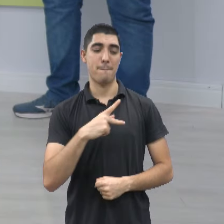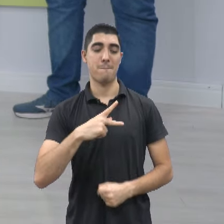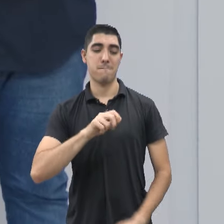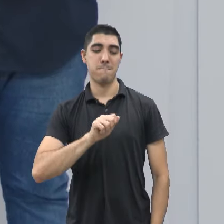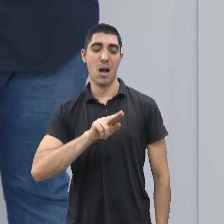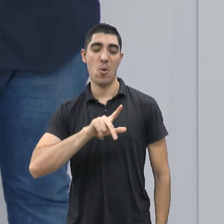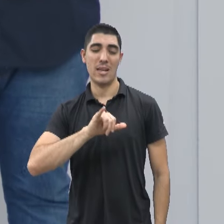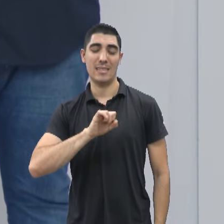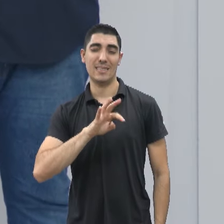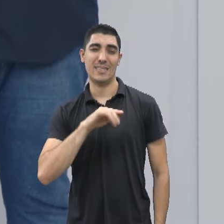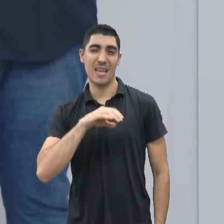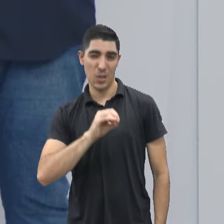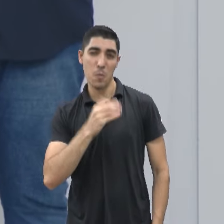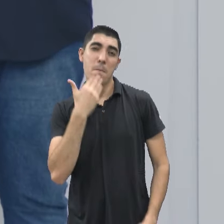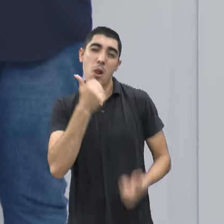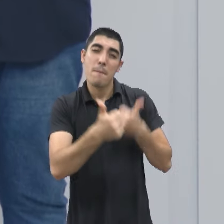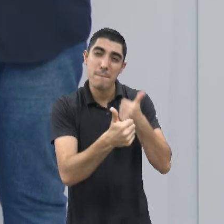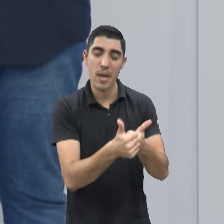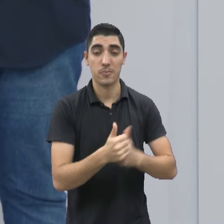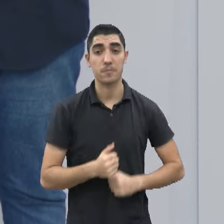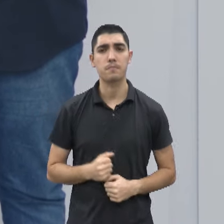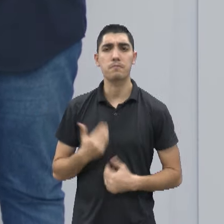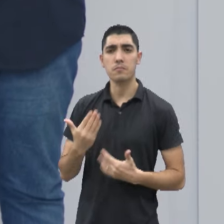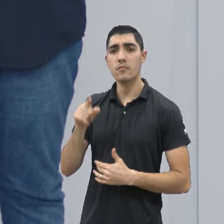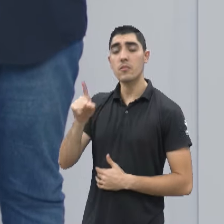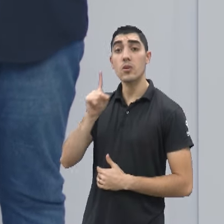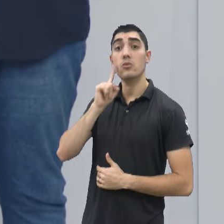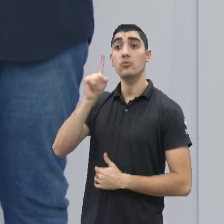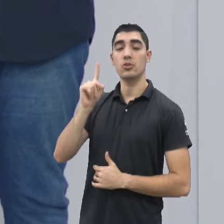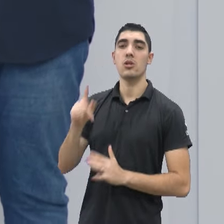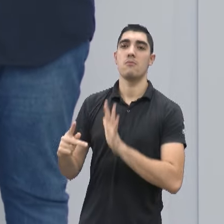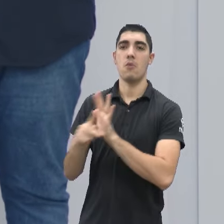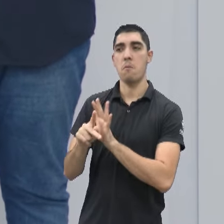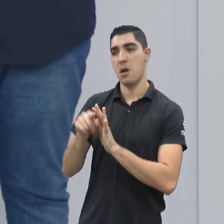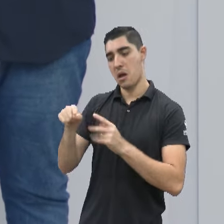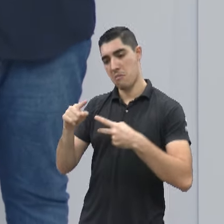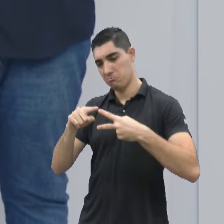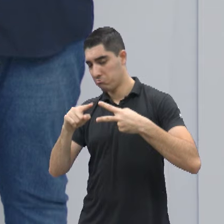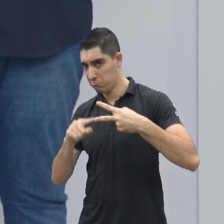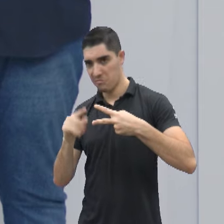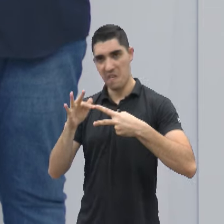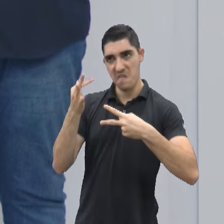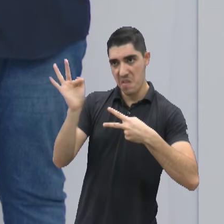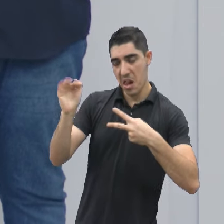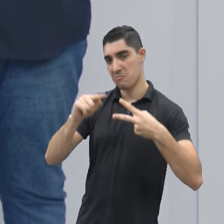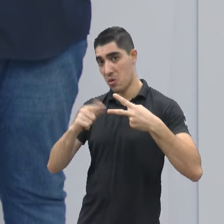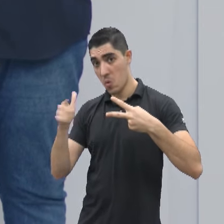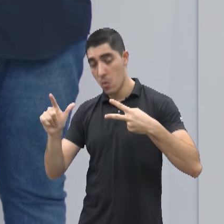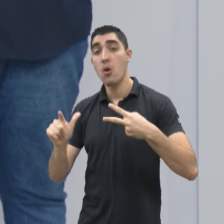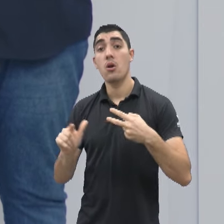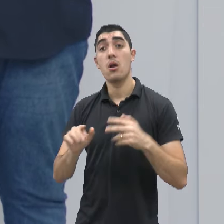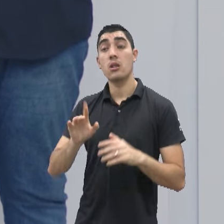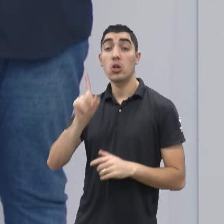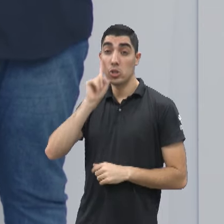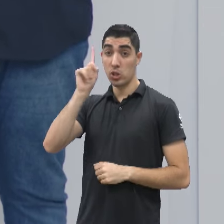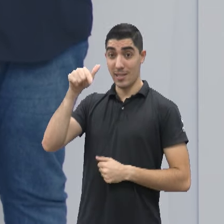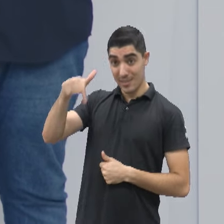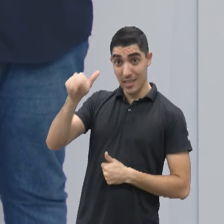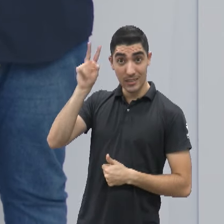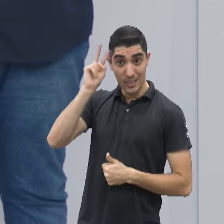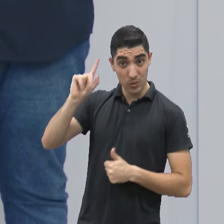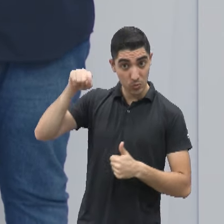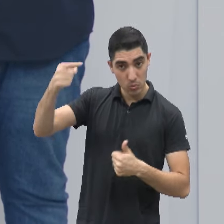as datas da final, independente seja contra a Paulistano, seja contra a Franca, serão os jogos dia 7, que é a próxima segunda-feira,